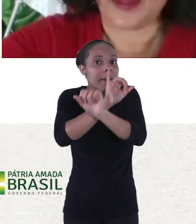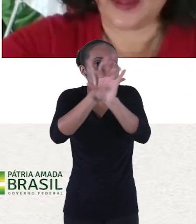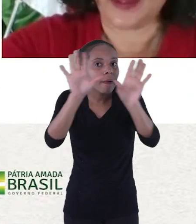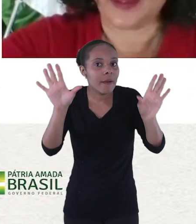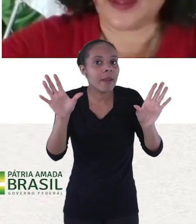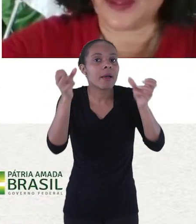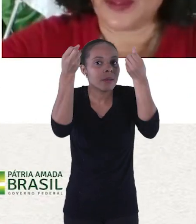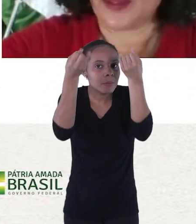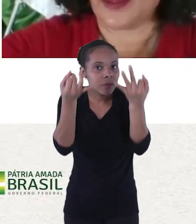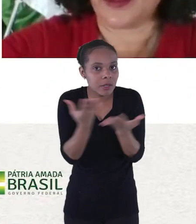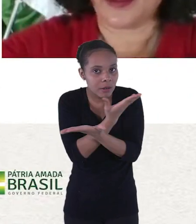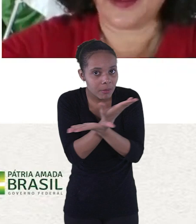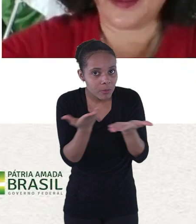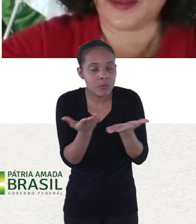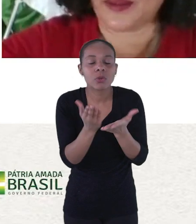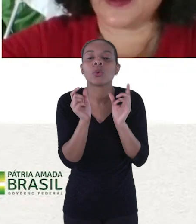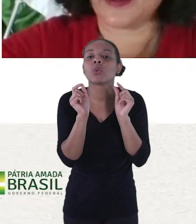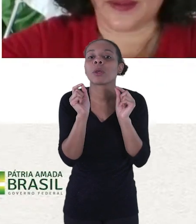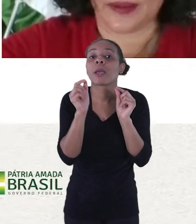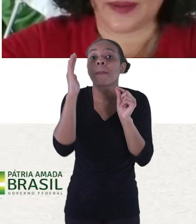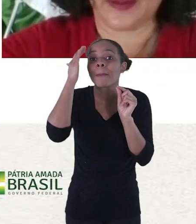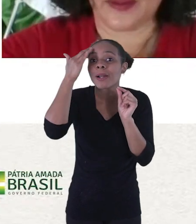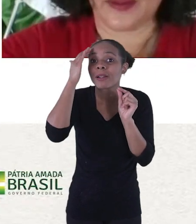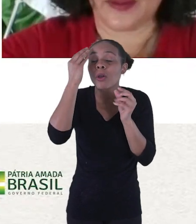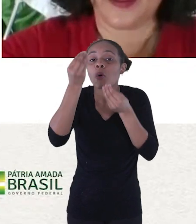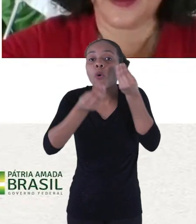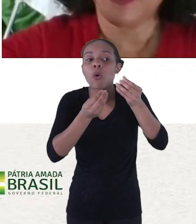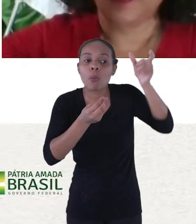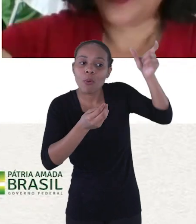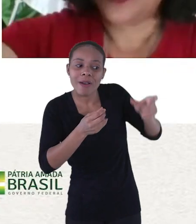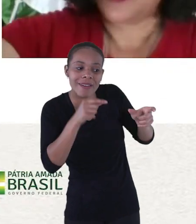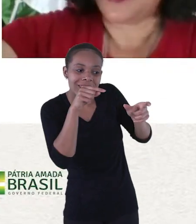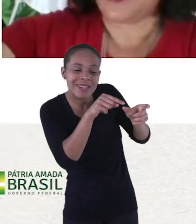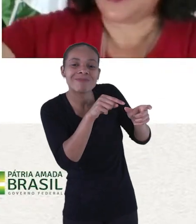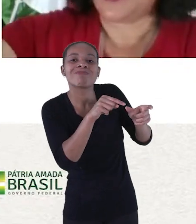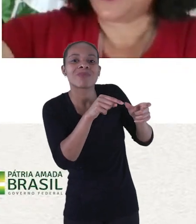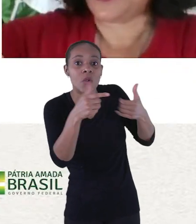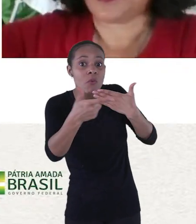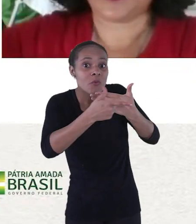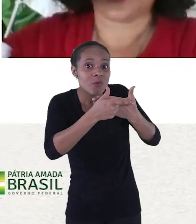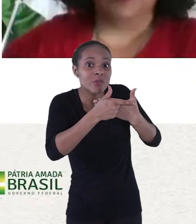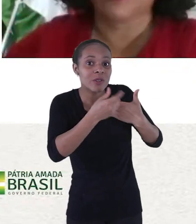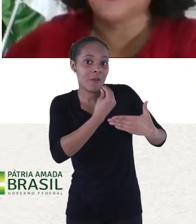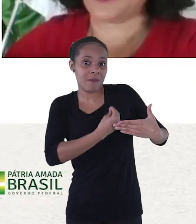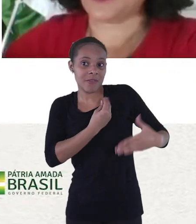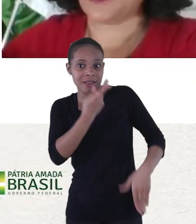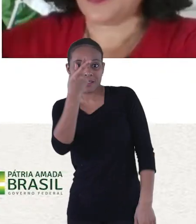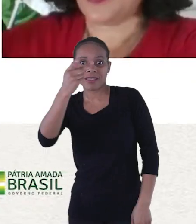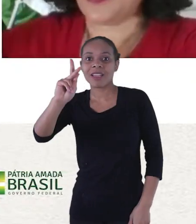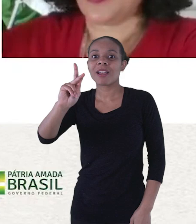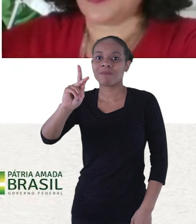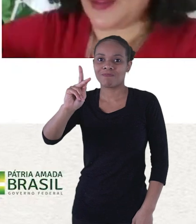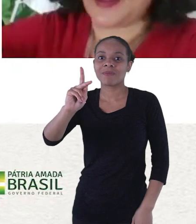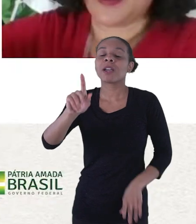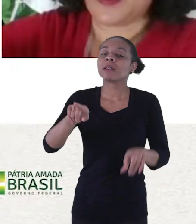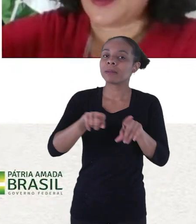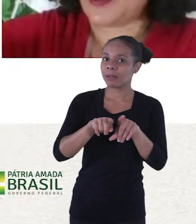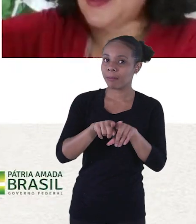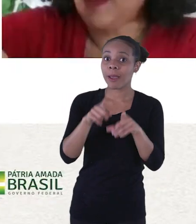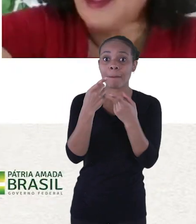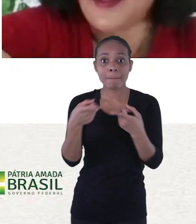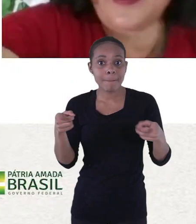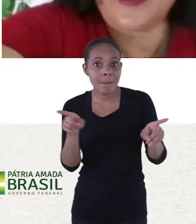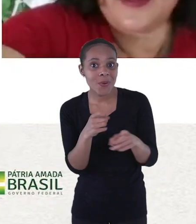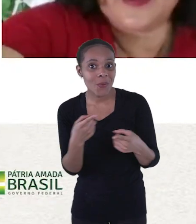qual era o verdadeiro papel do Audálio nesse sentido, né? O negócio da música, por exemplo, né? A